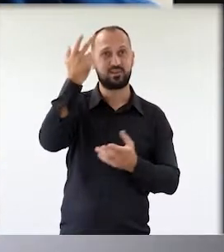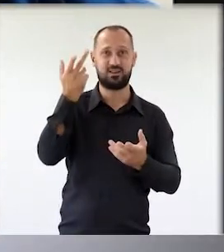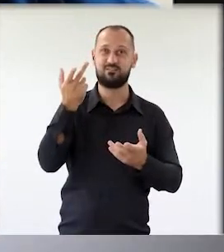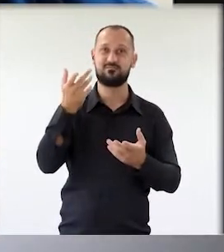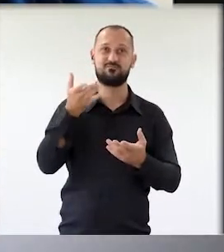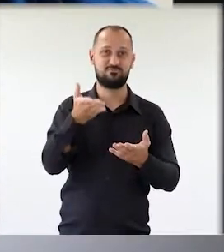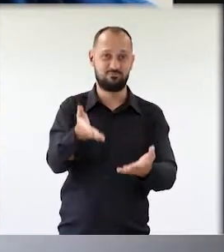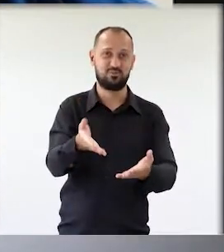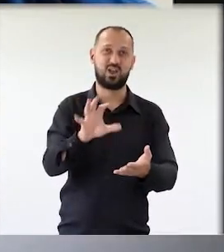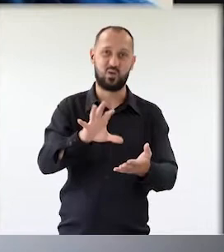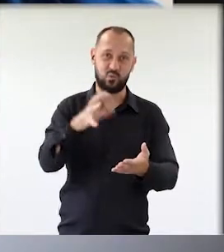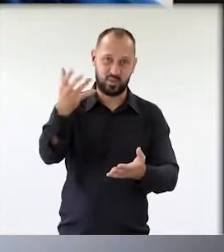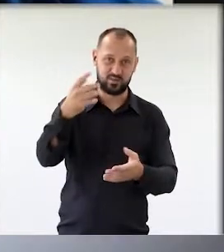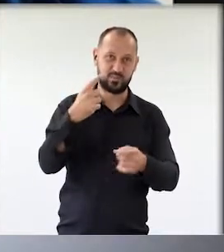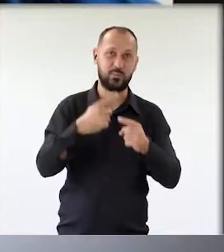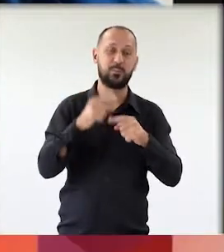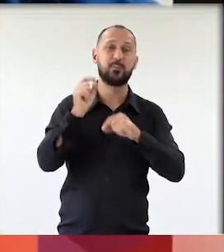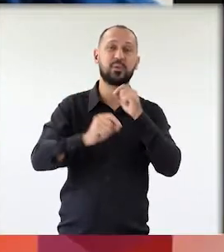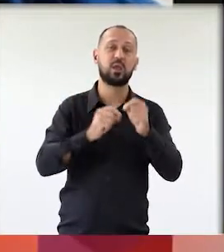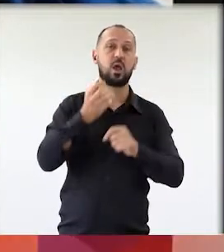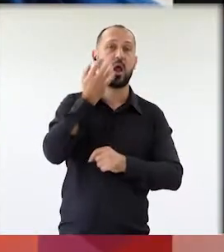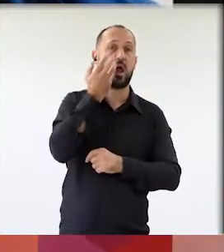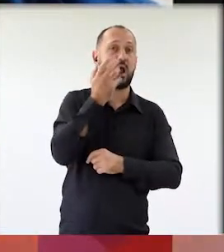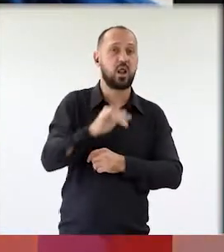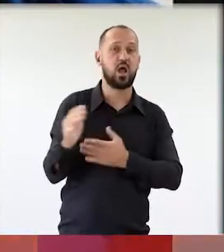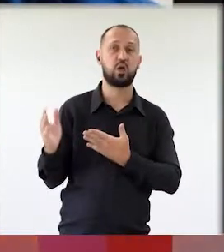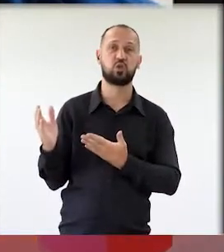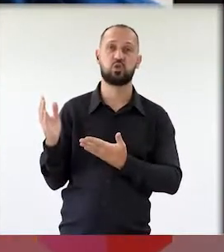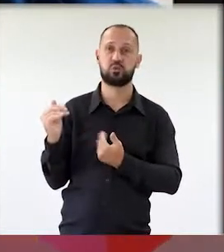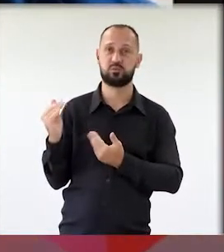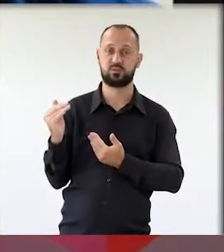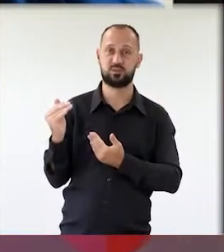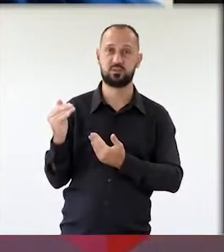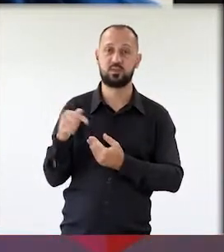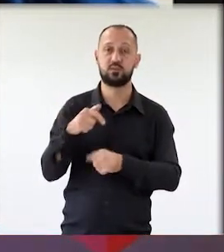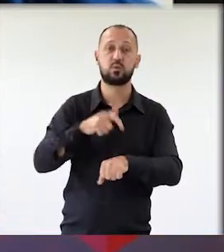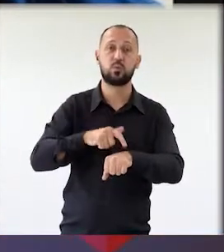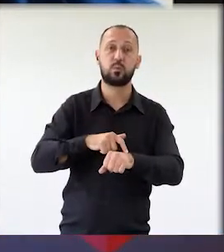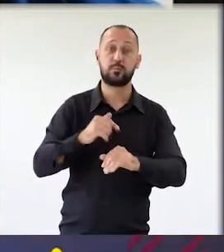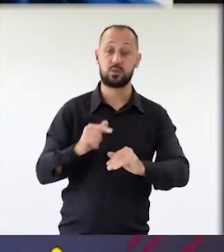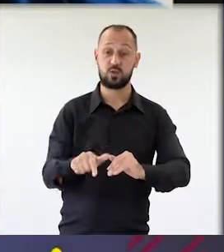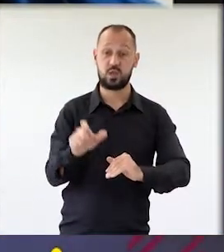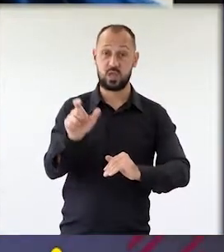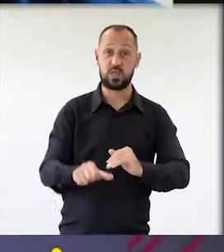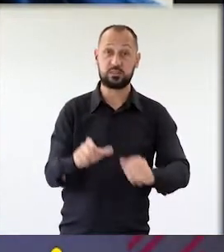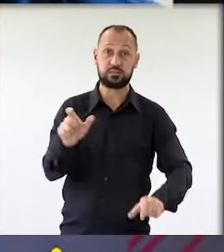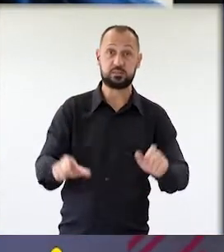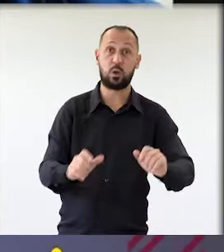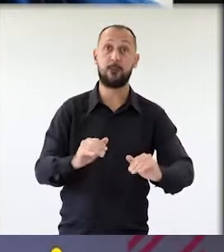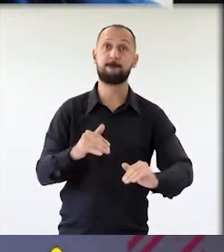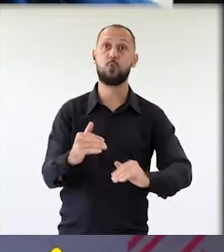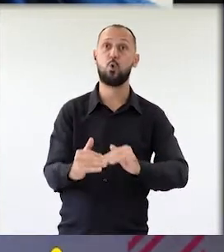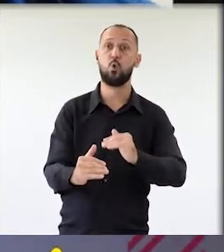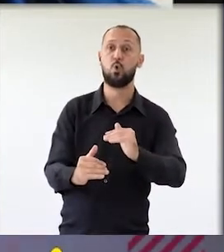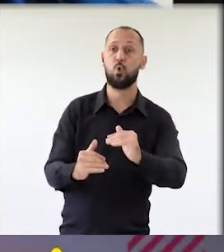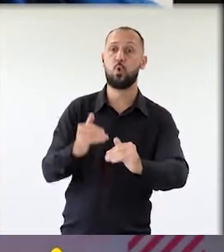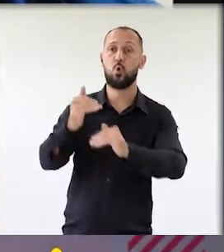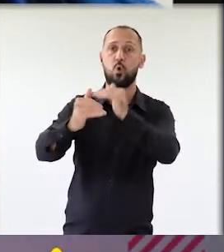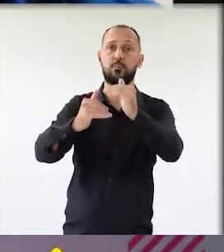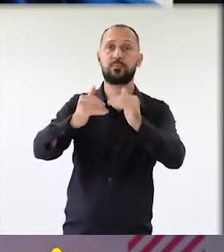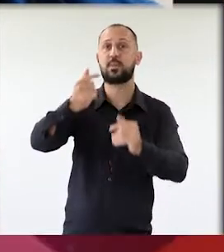equivocada, né, do problema, porque a gente sabe que crianças e adolescentes, eles estão em processo de